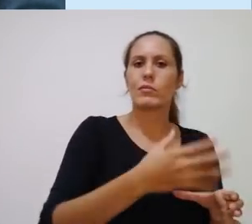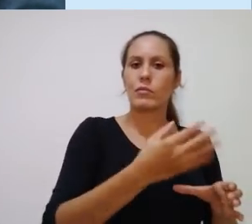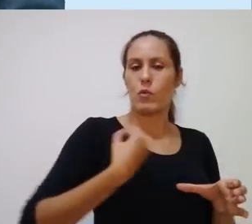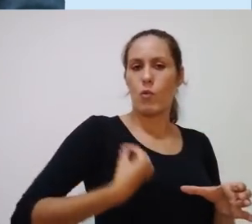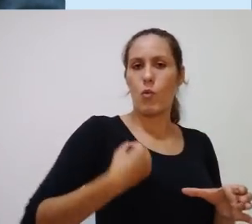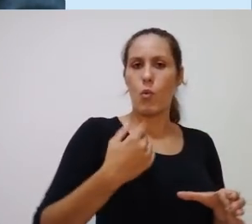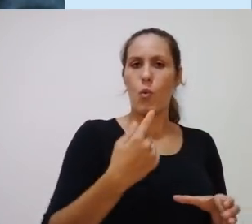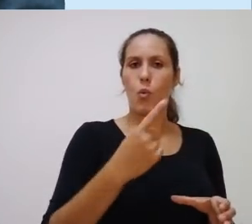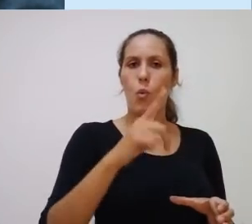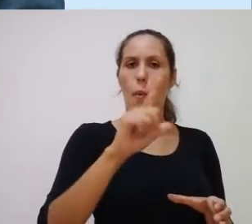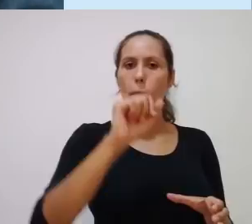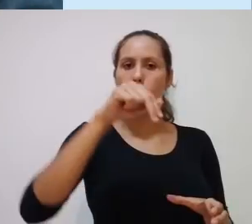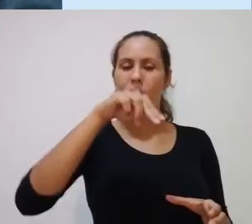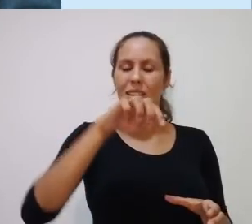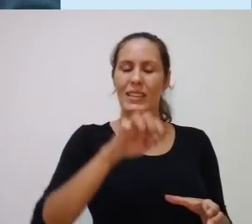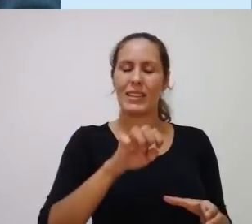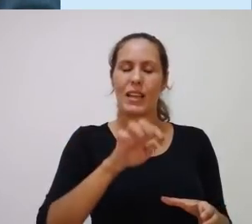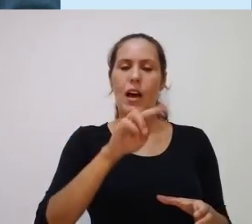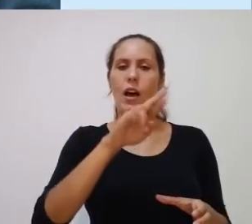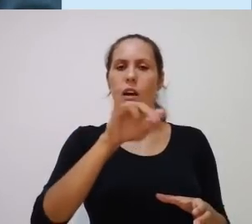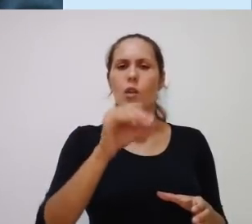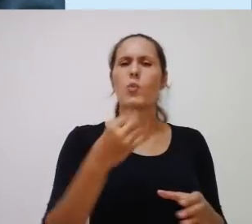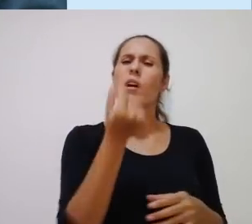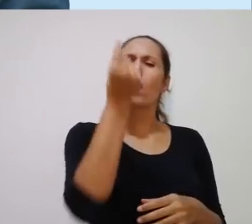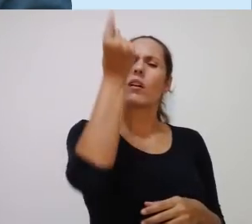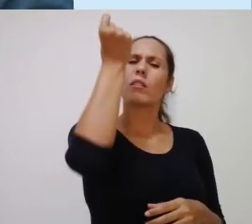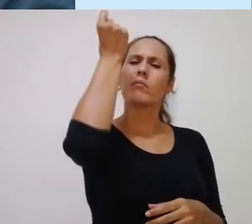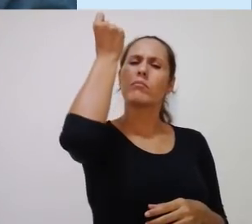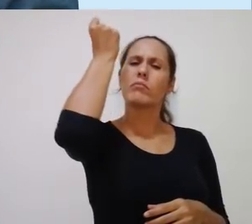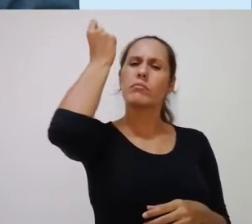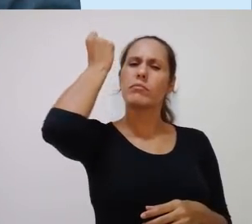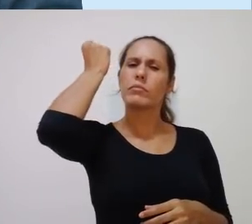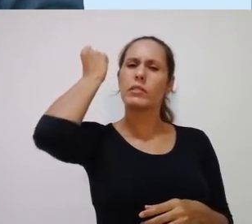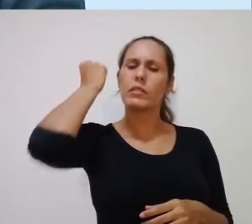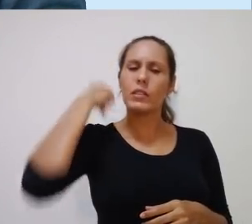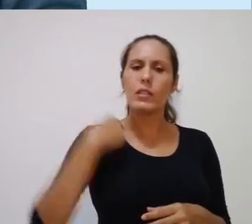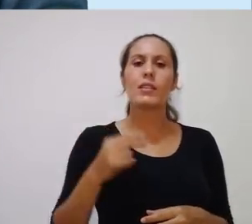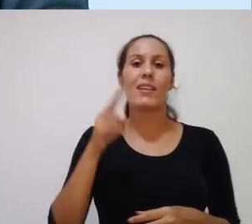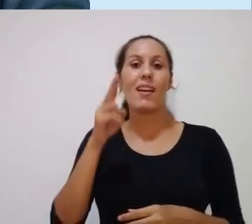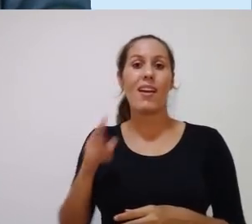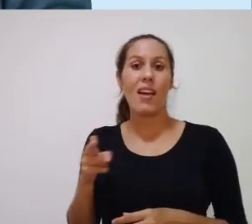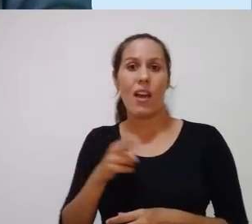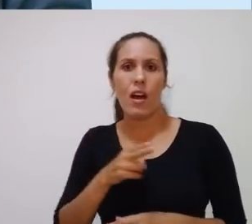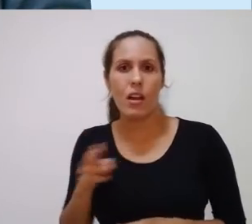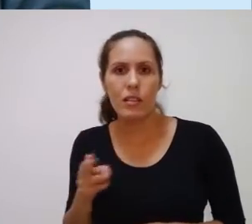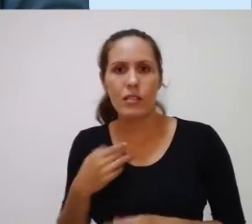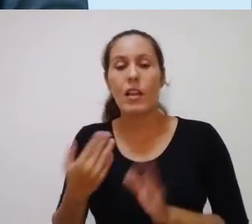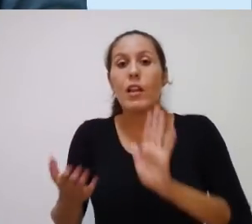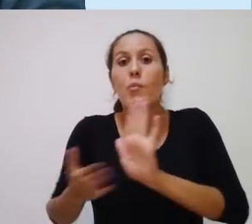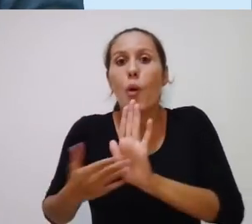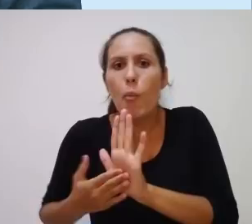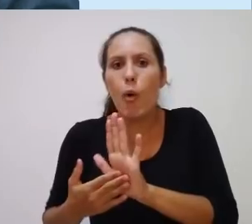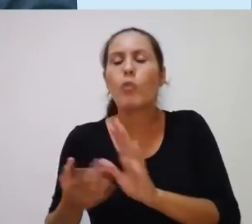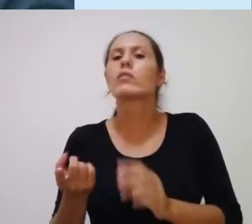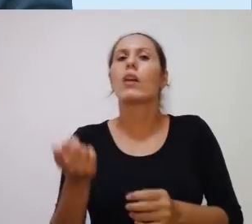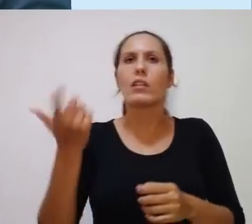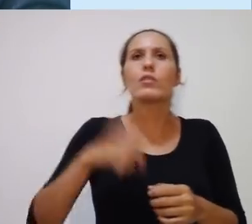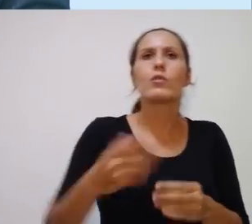e esse planetário já era projeto antigo, lá na década de 70, do padre Jorge Pullman. E aquilo me chamou a atenção. Por